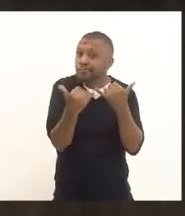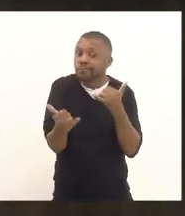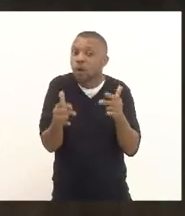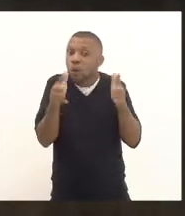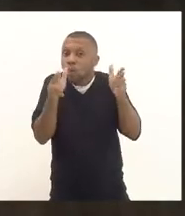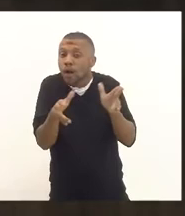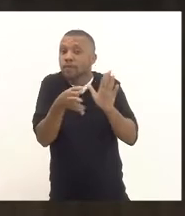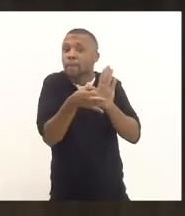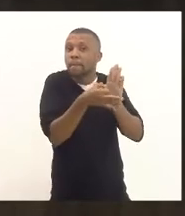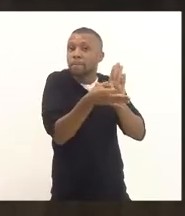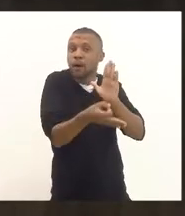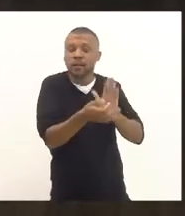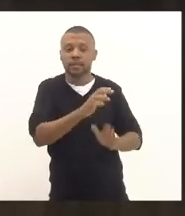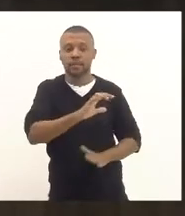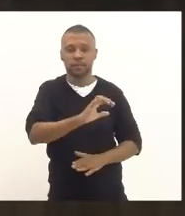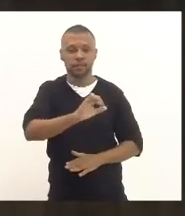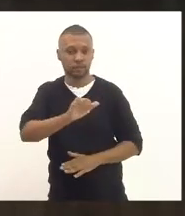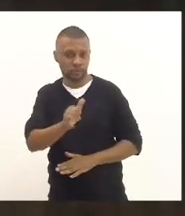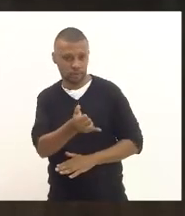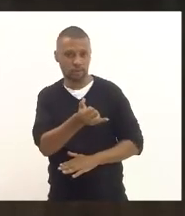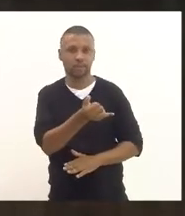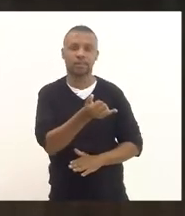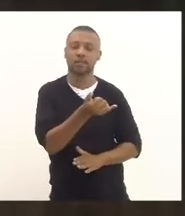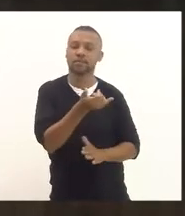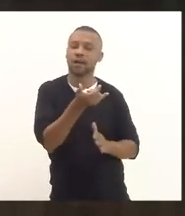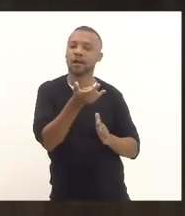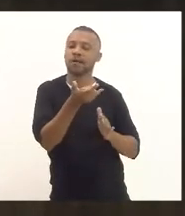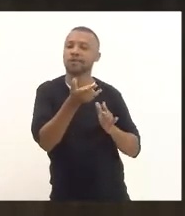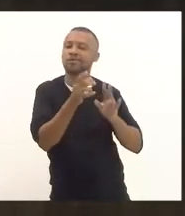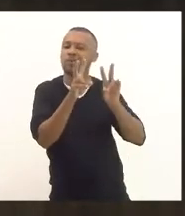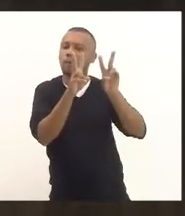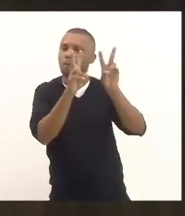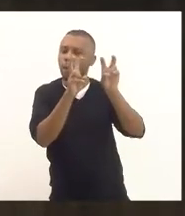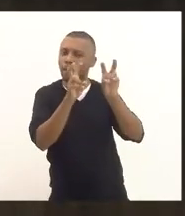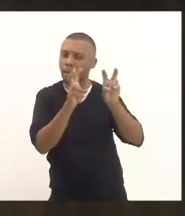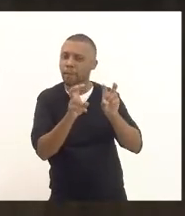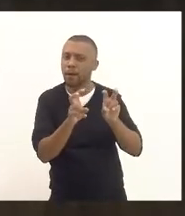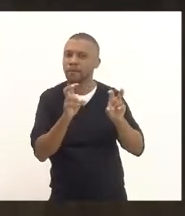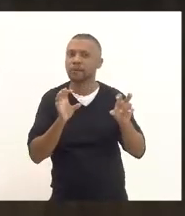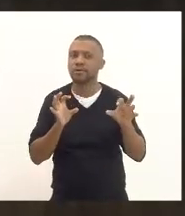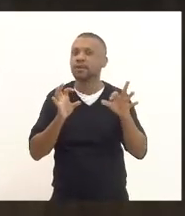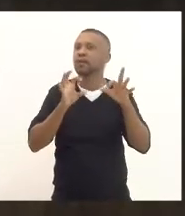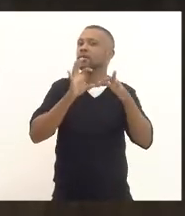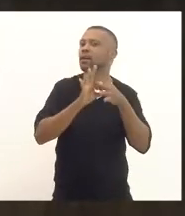mesmos pareceres da ccj dados em relação ao